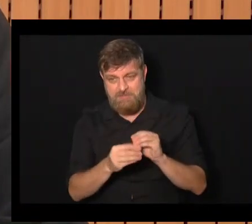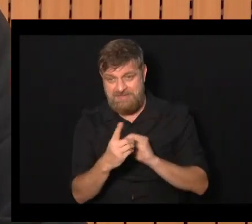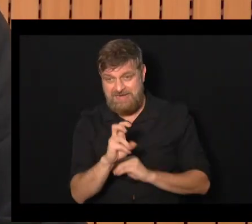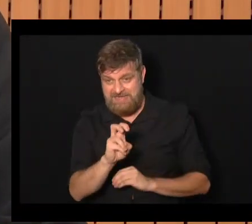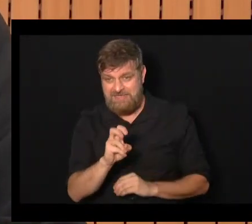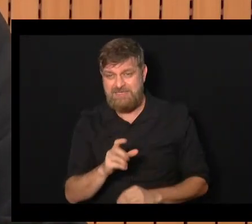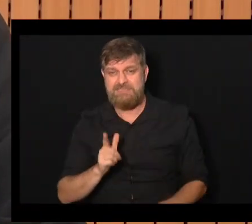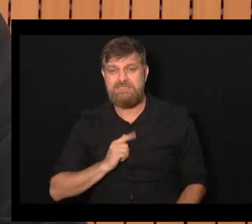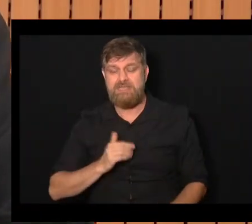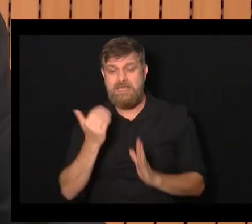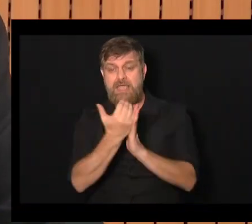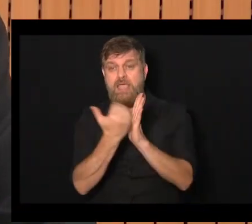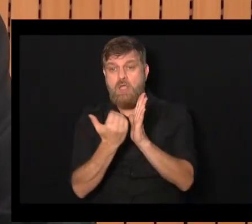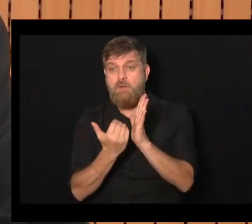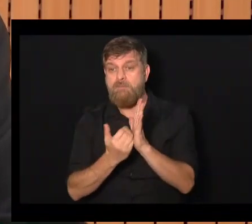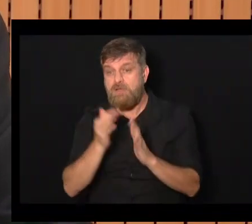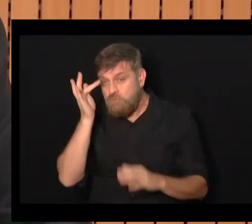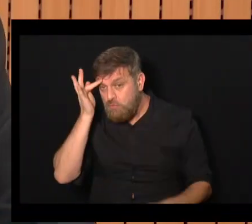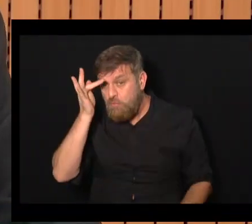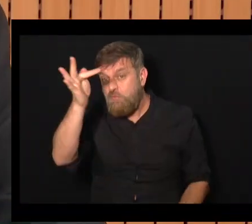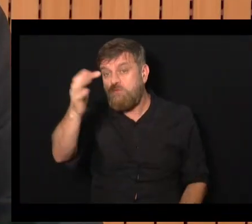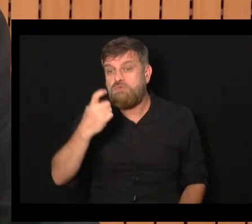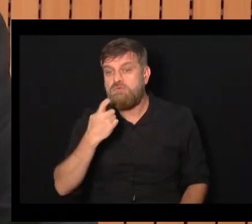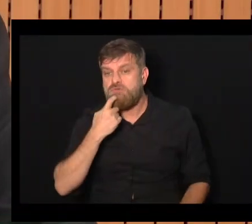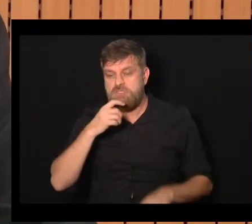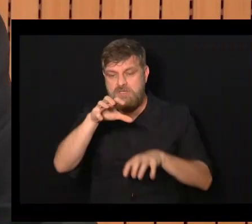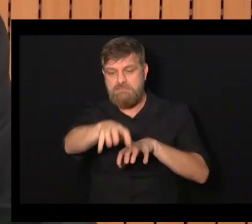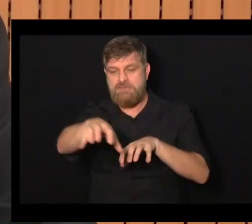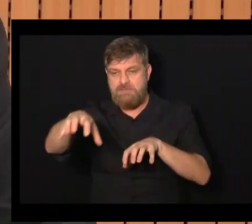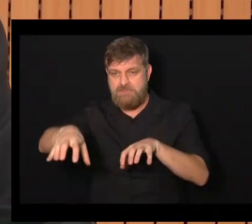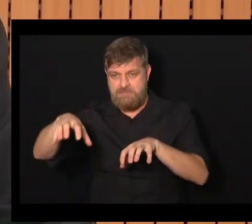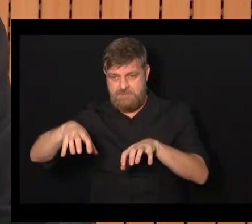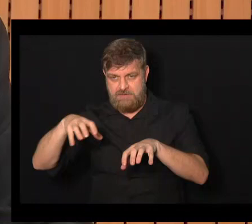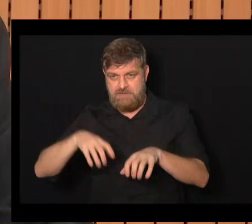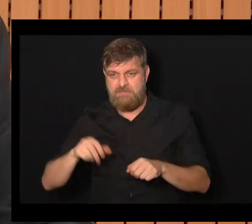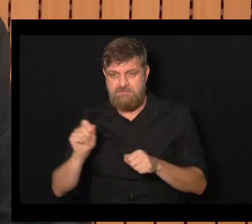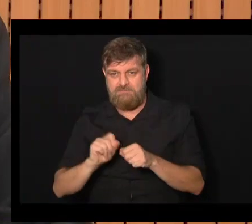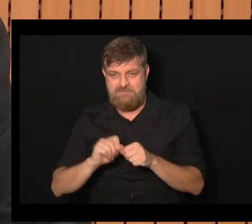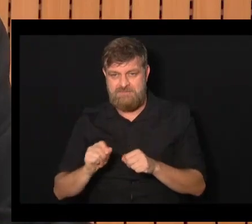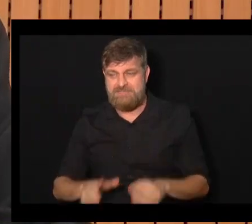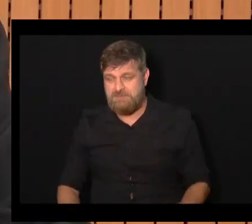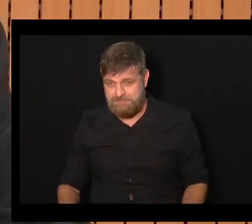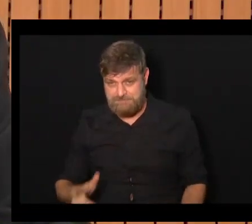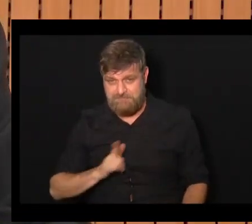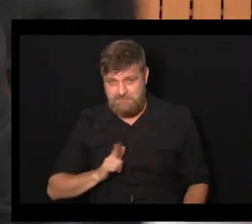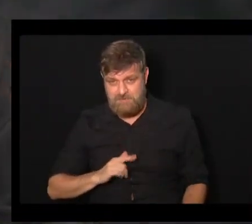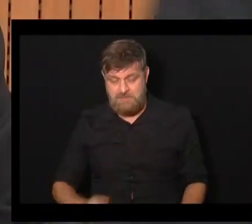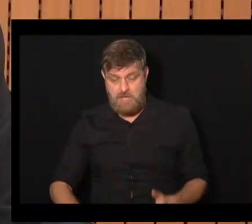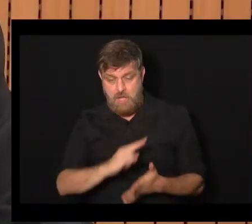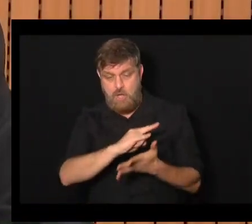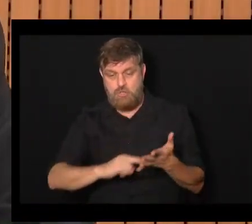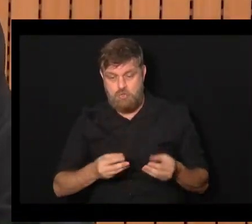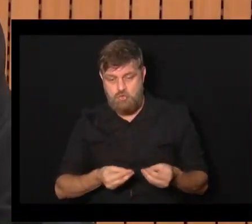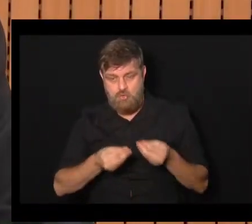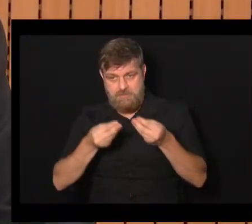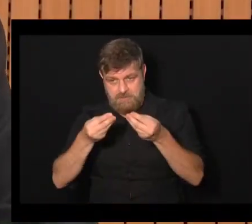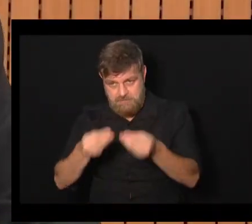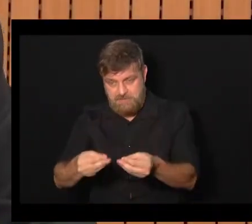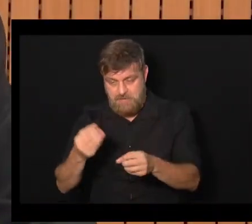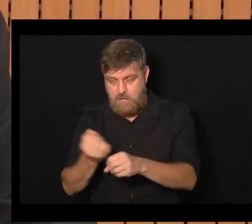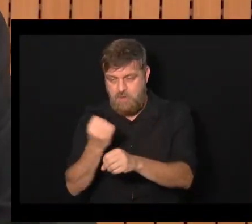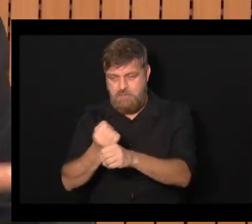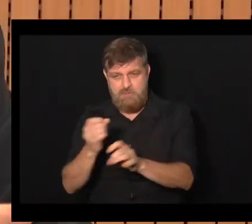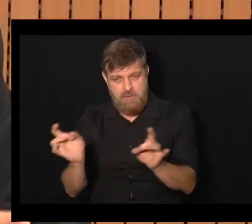dispõe sobre o plano diretor do município de Campinas, suprimindo o dispositivo que vincula a expedição do certificado de conclusão de